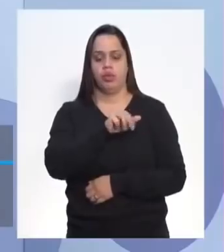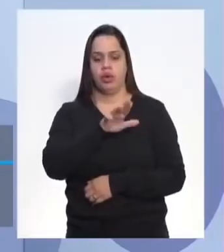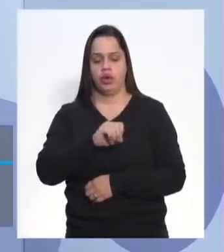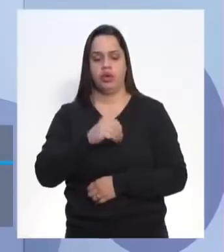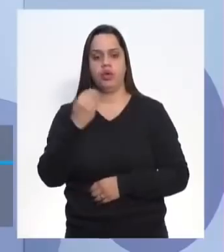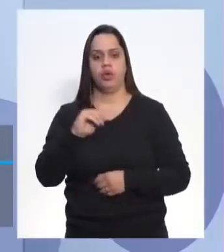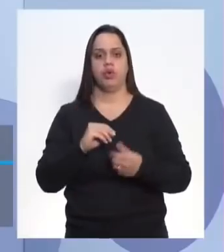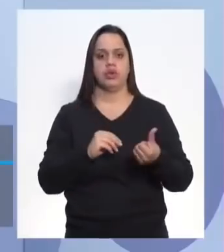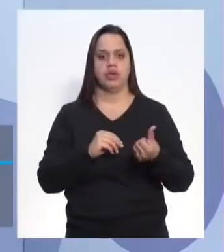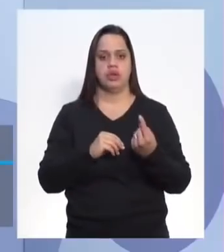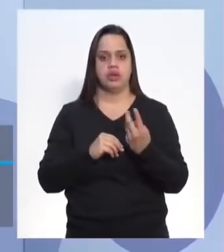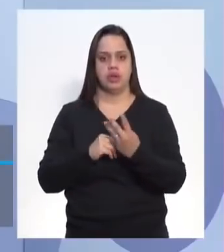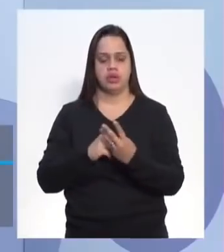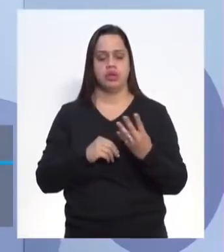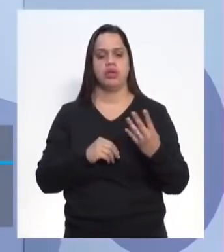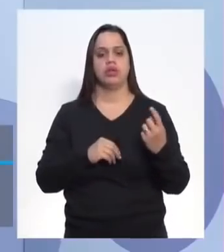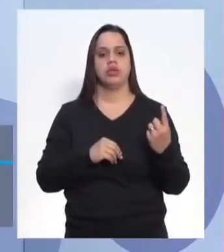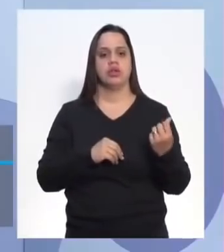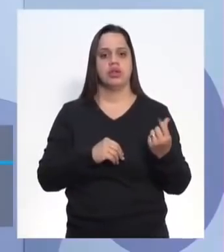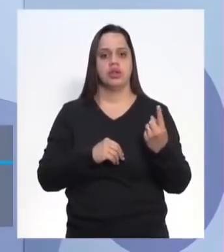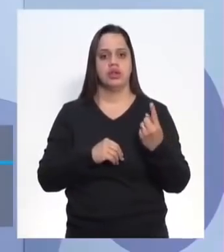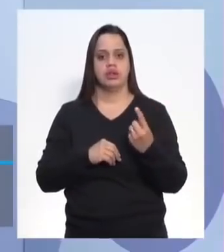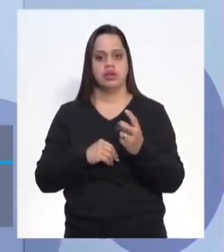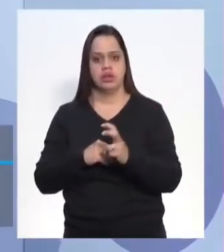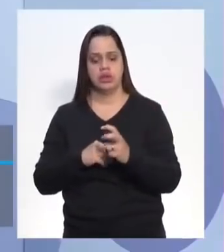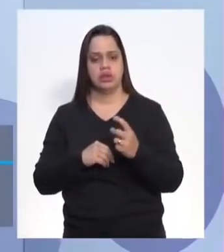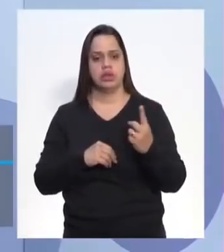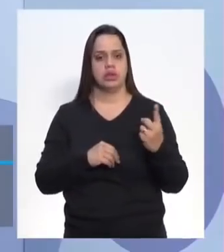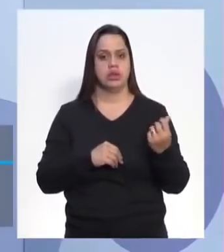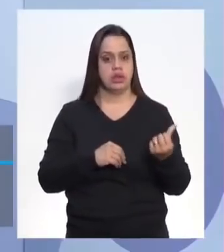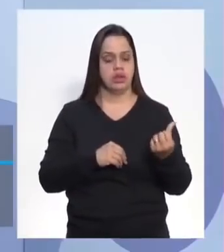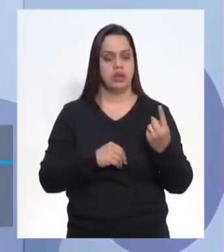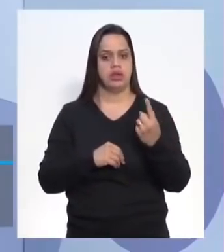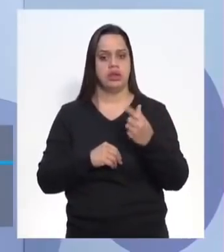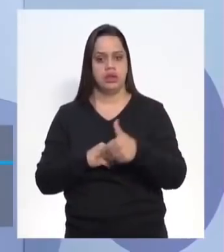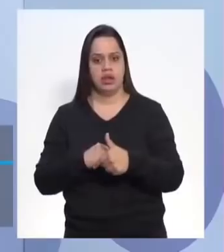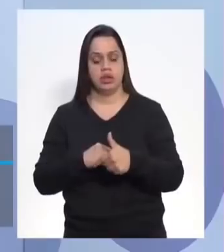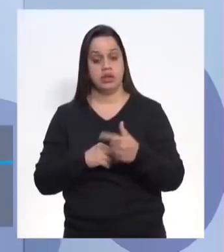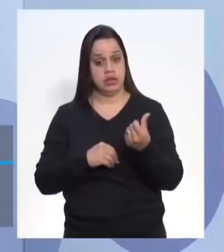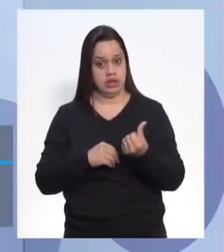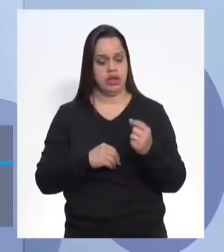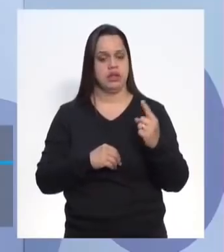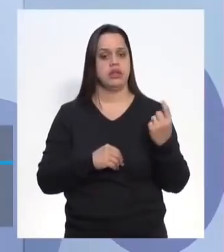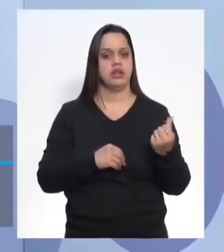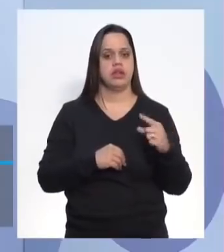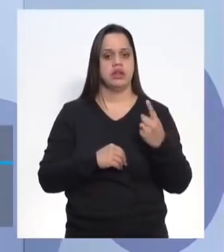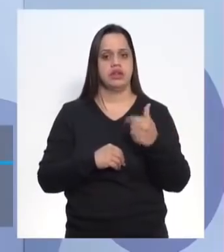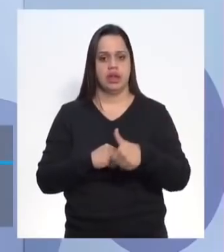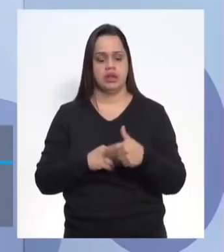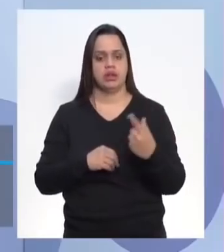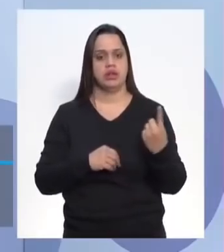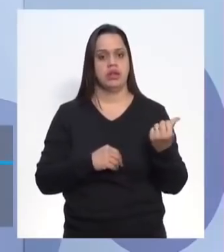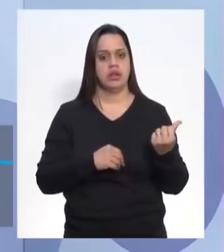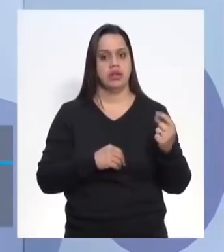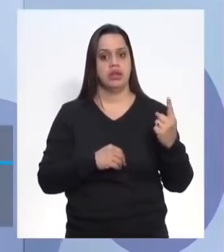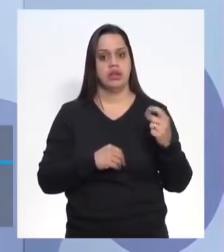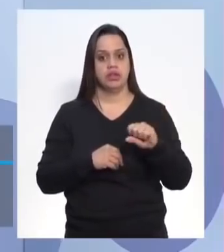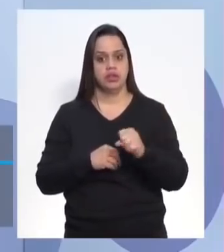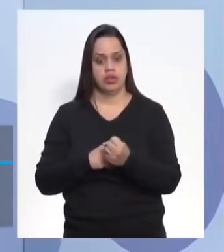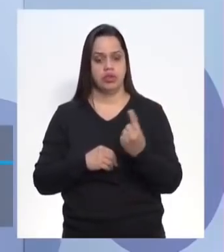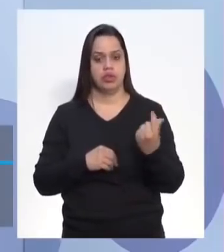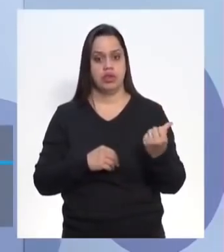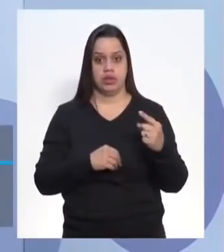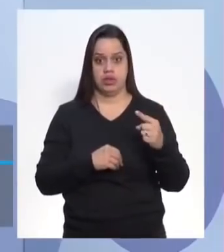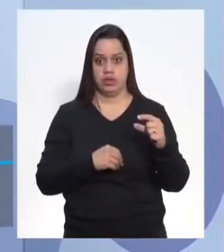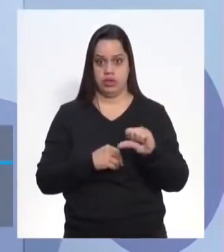614, 615, 616, 617, 618 e 619.